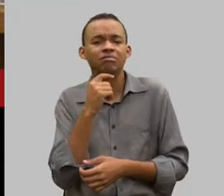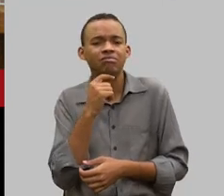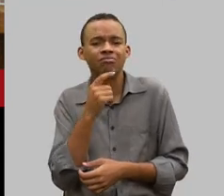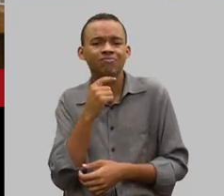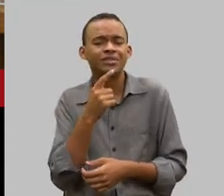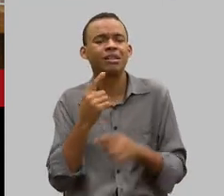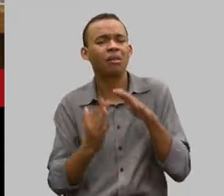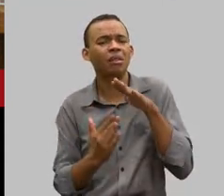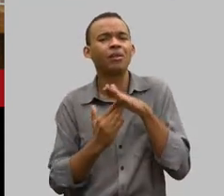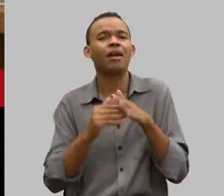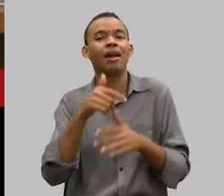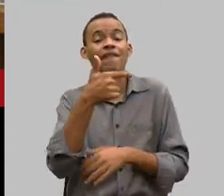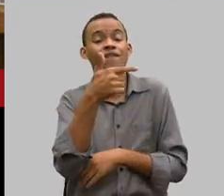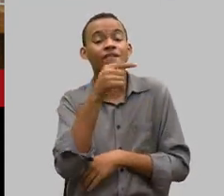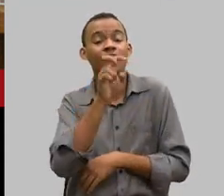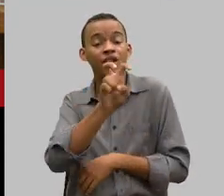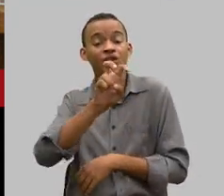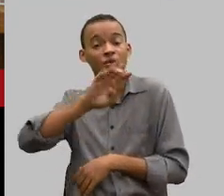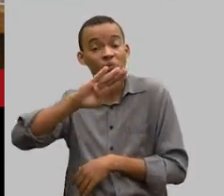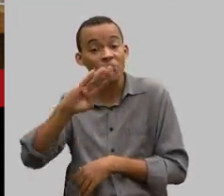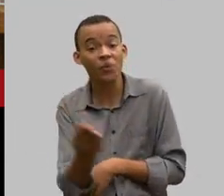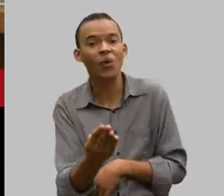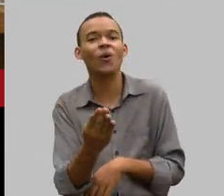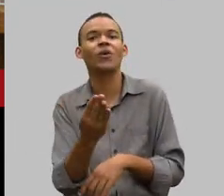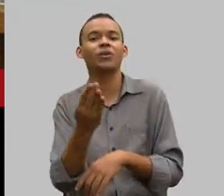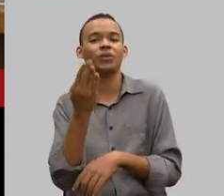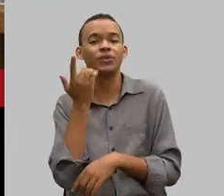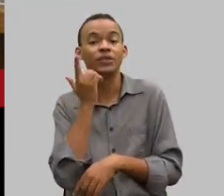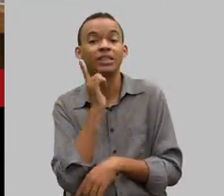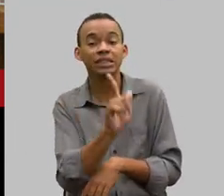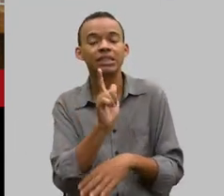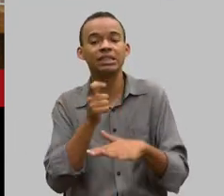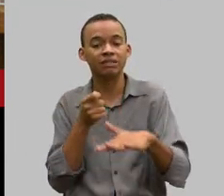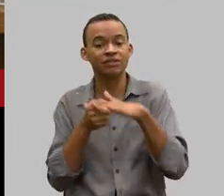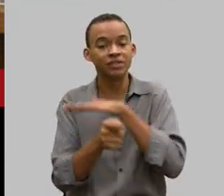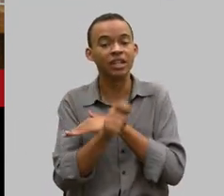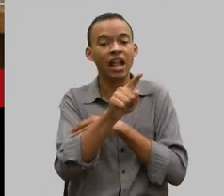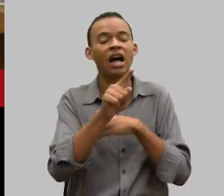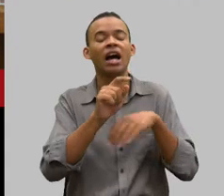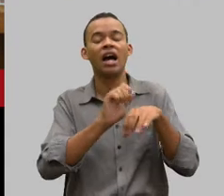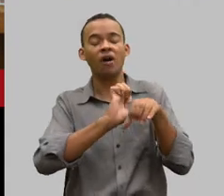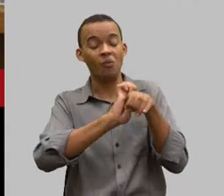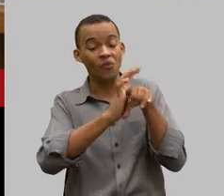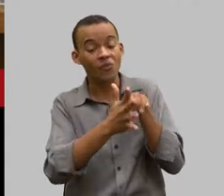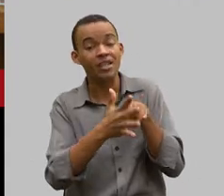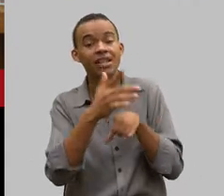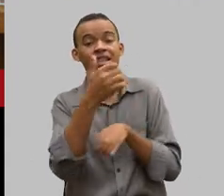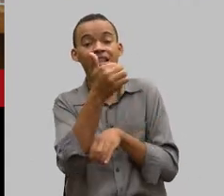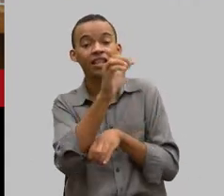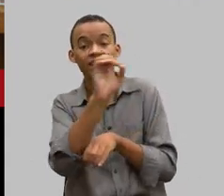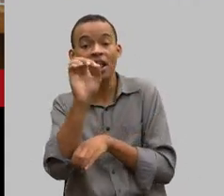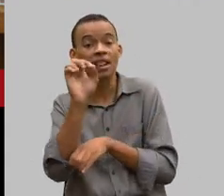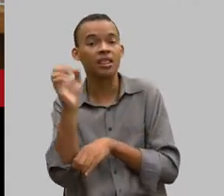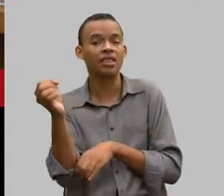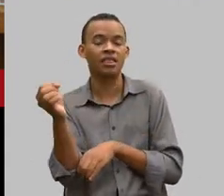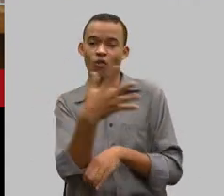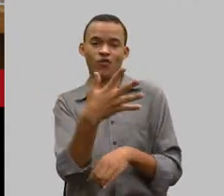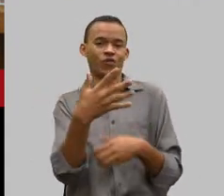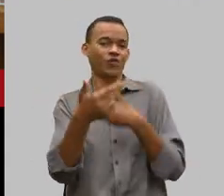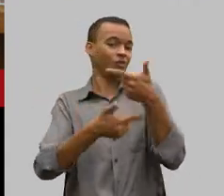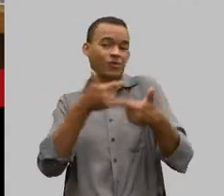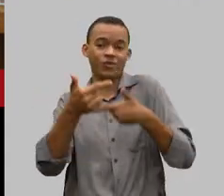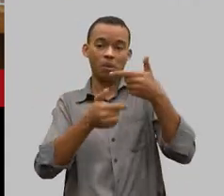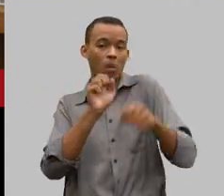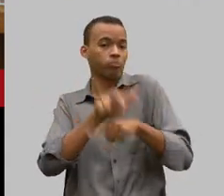investindo ali 25 milhões mas para gerar mais 100 novos empregos na Cidade de Montes Claros e quando a gente pega isso